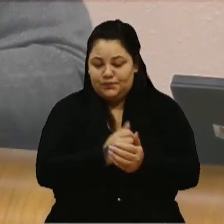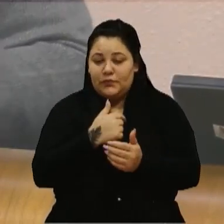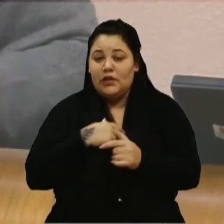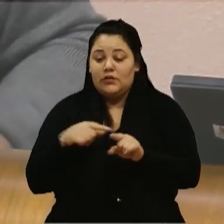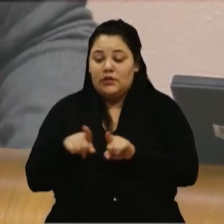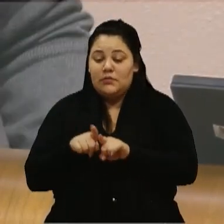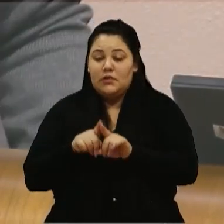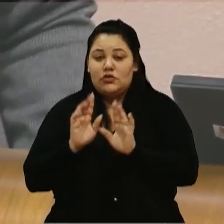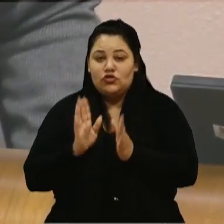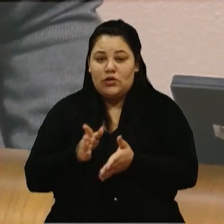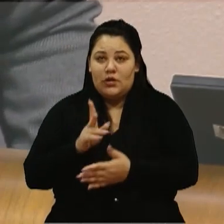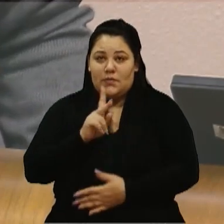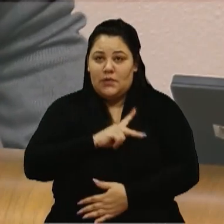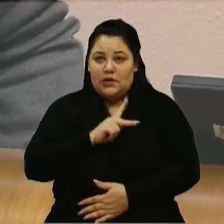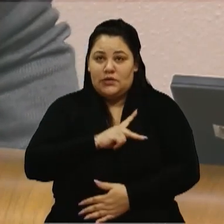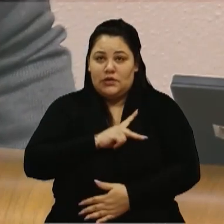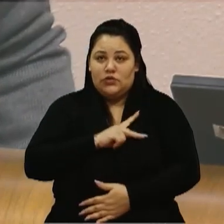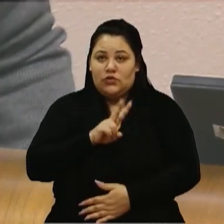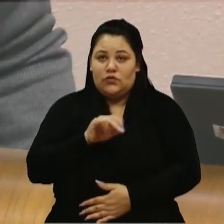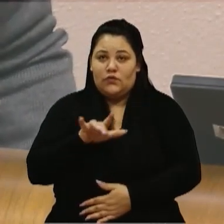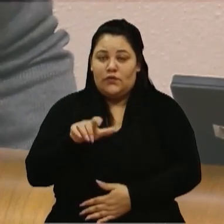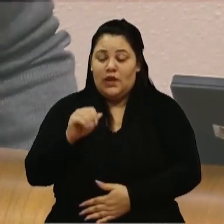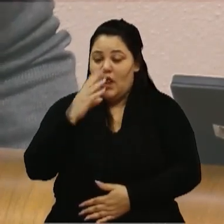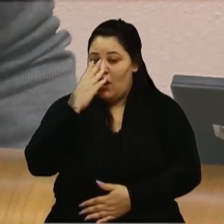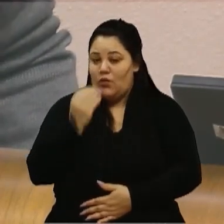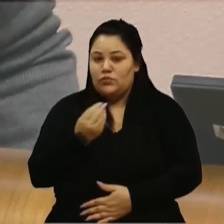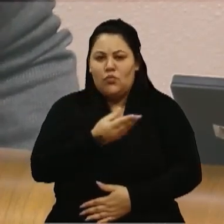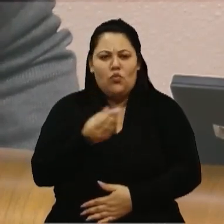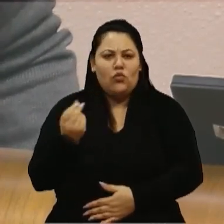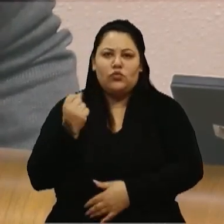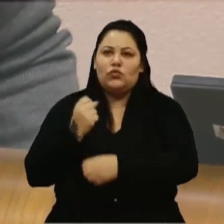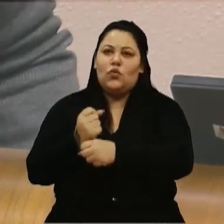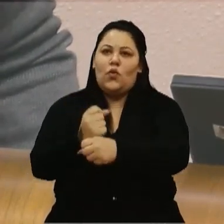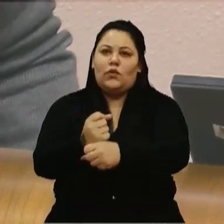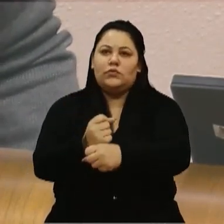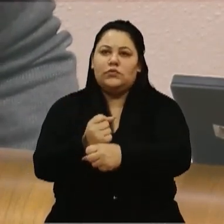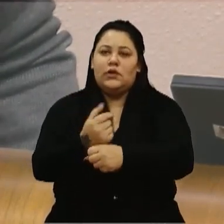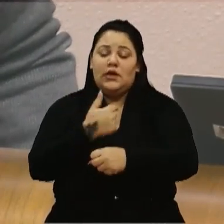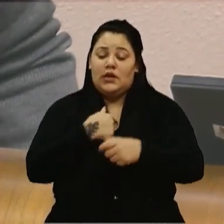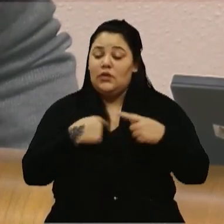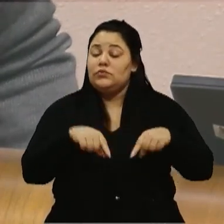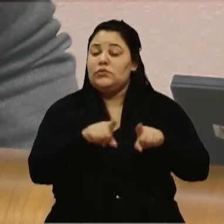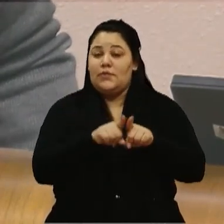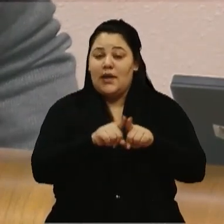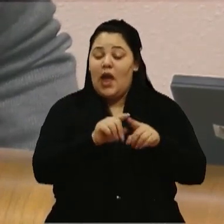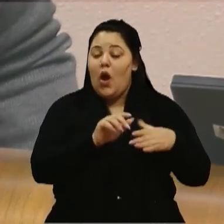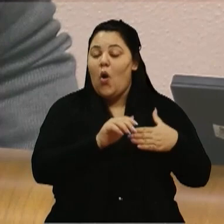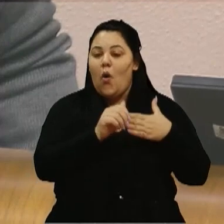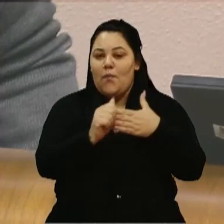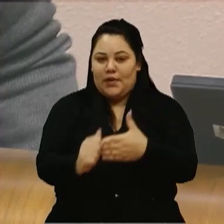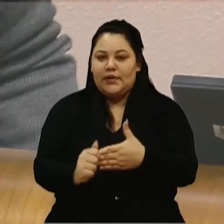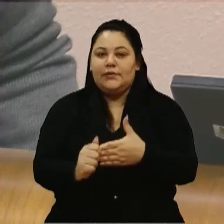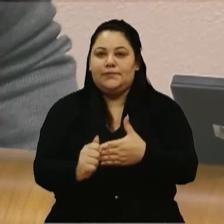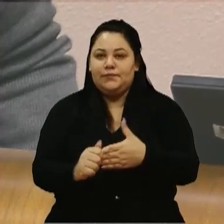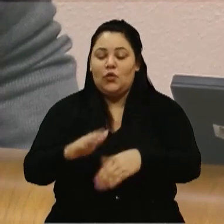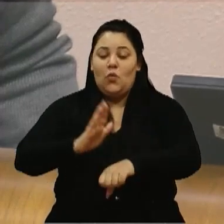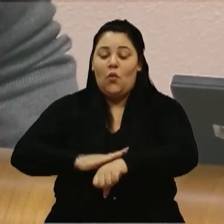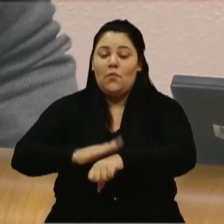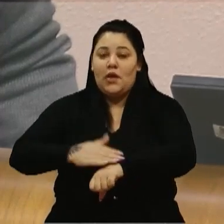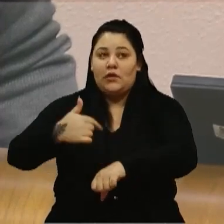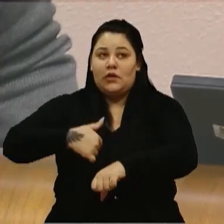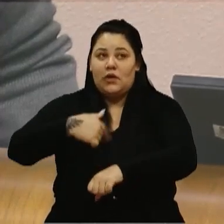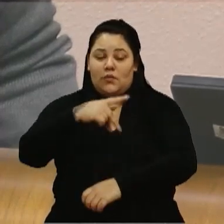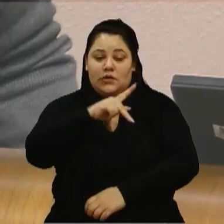do Vila Lobos durante muitos anos. E também acompanhei o Vila Lobos quando eu fui presidente da UAB.